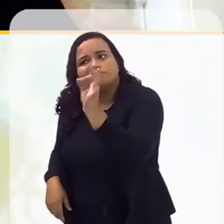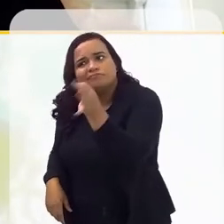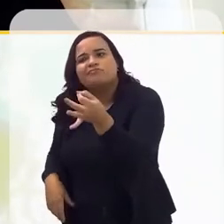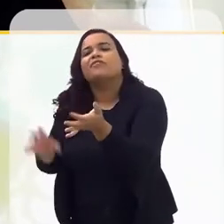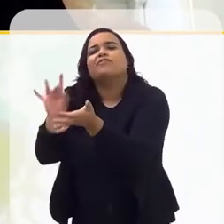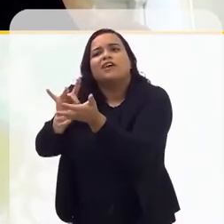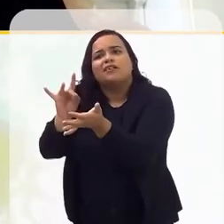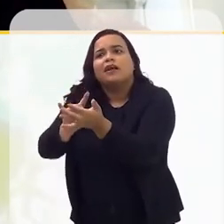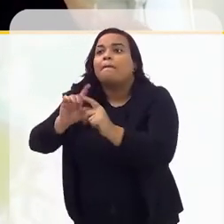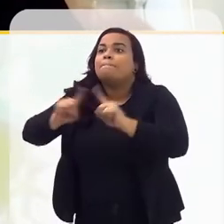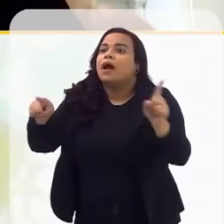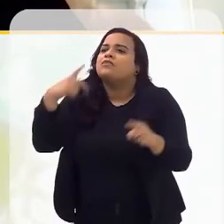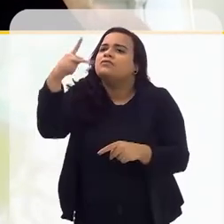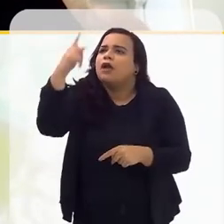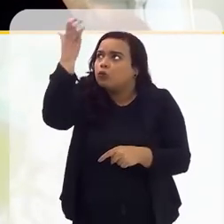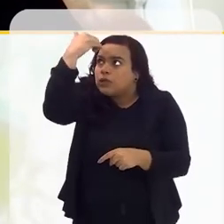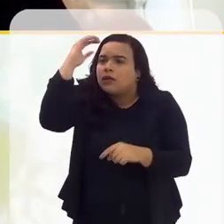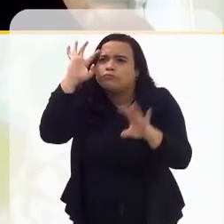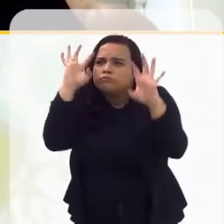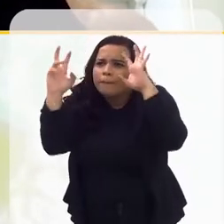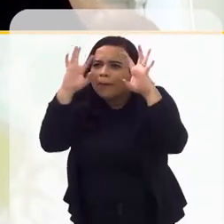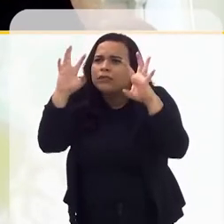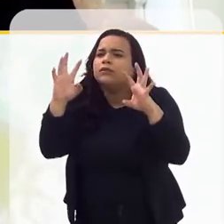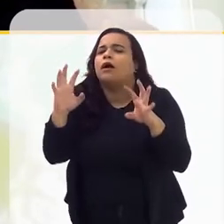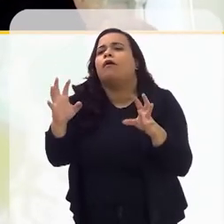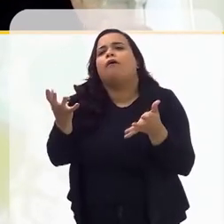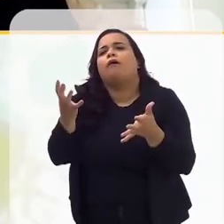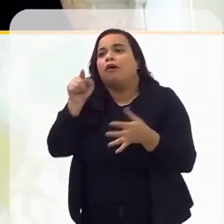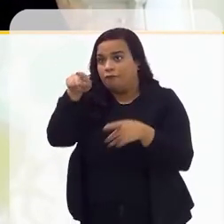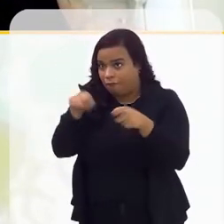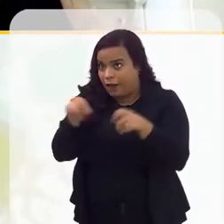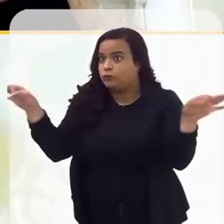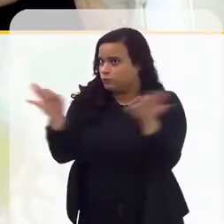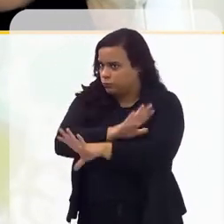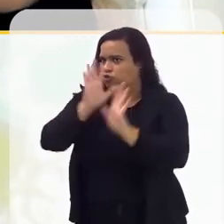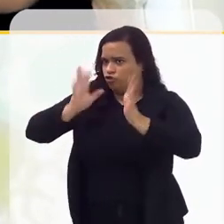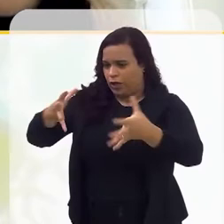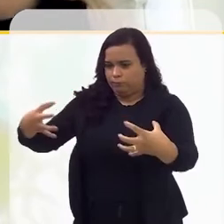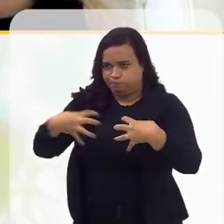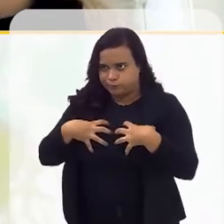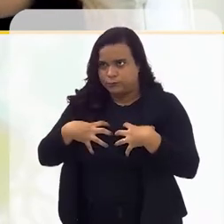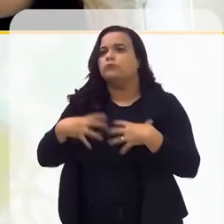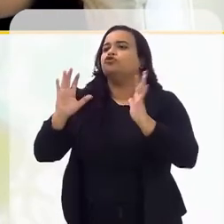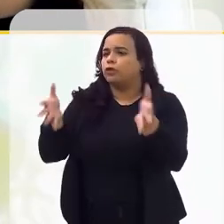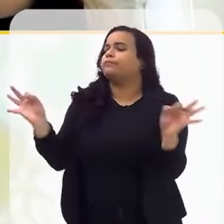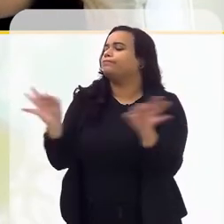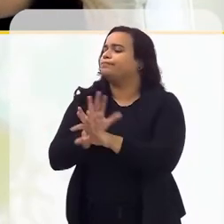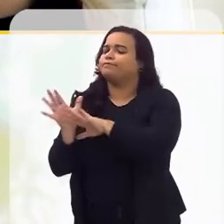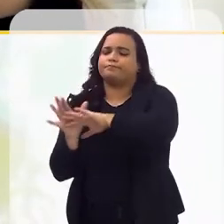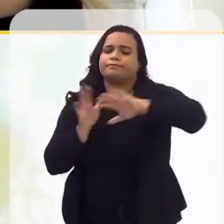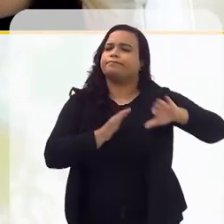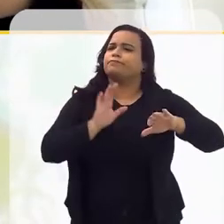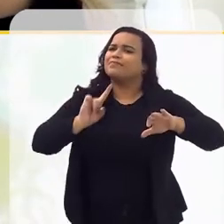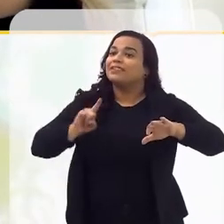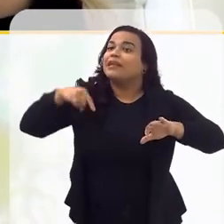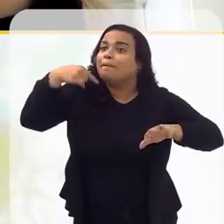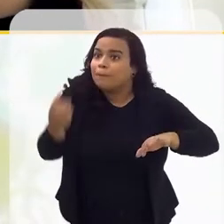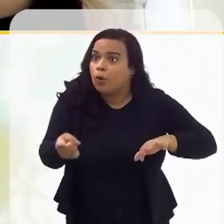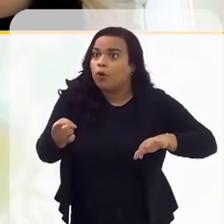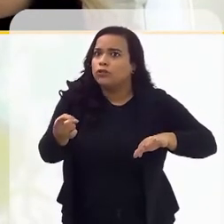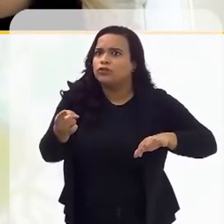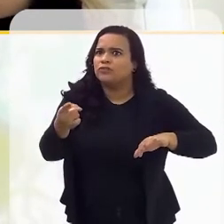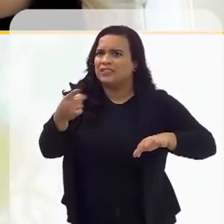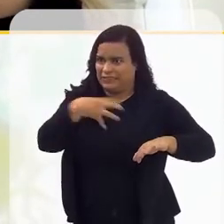conta disso. Mas na tua cabeça, depois que você fez a cirurgia, é que foi isso que te